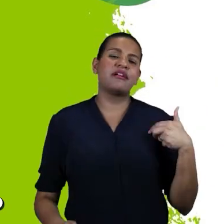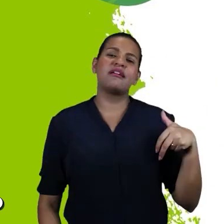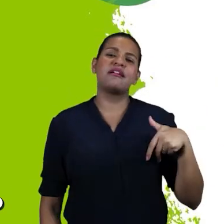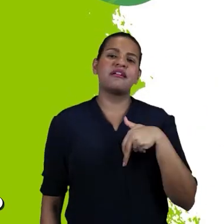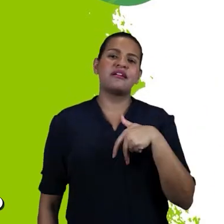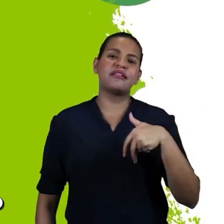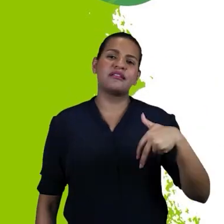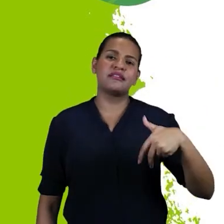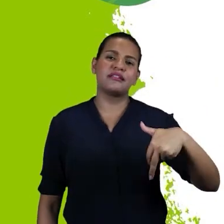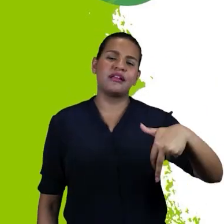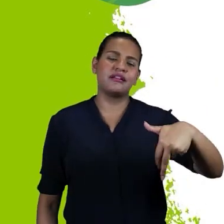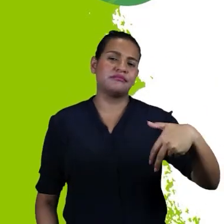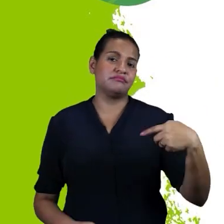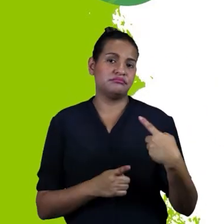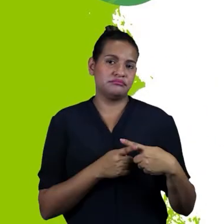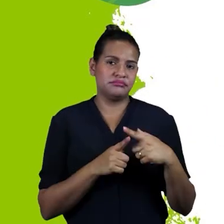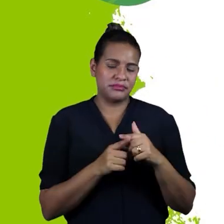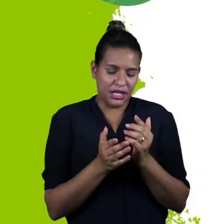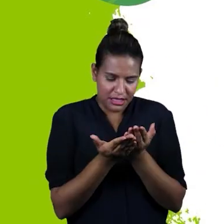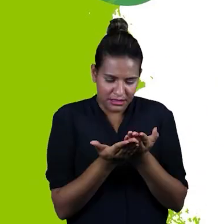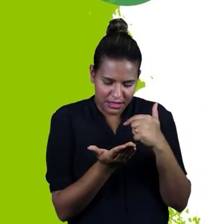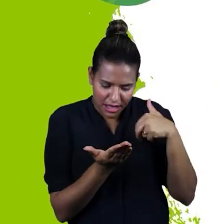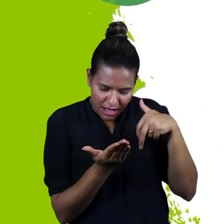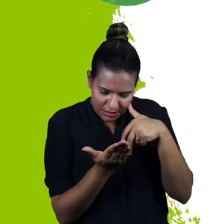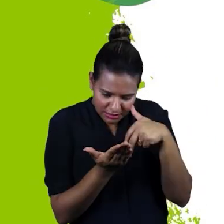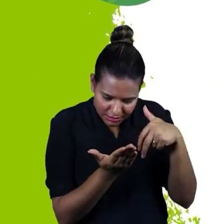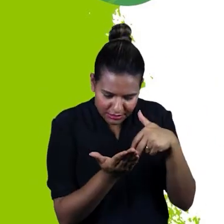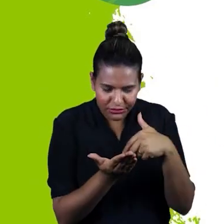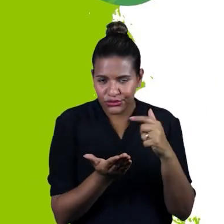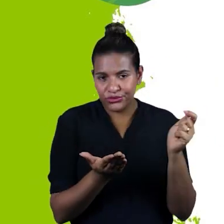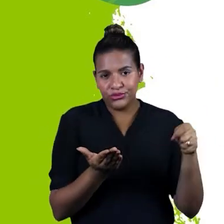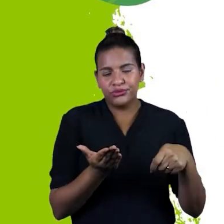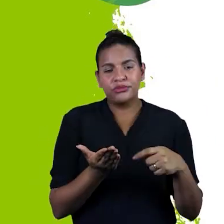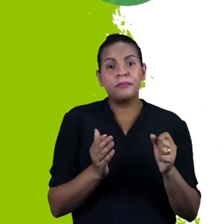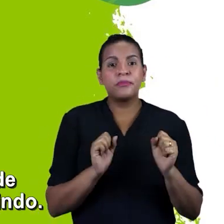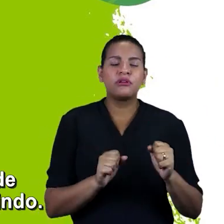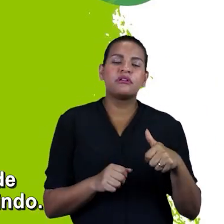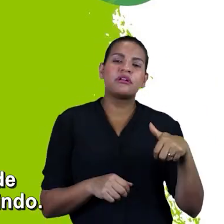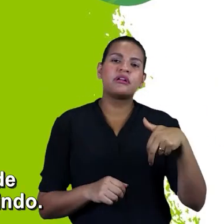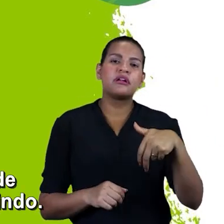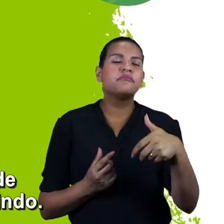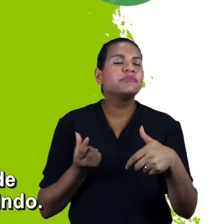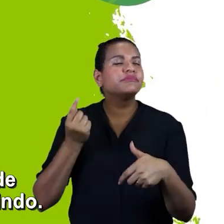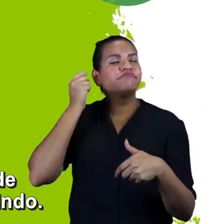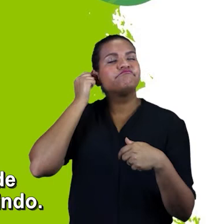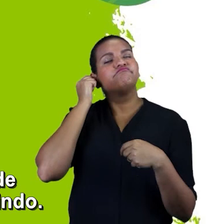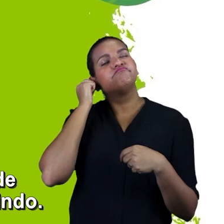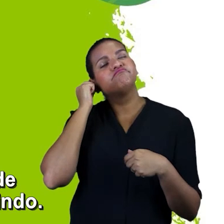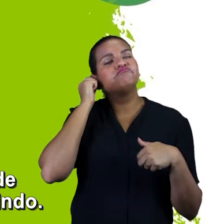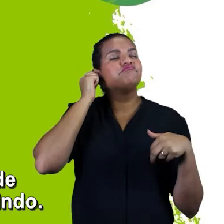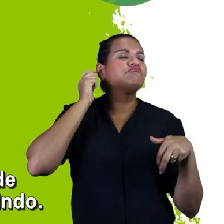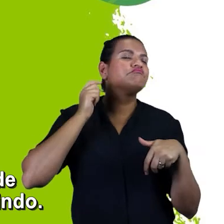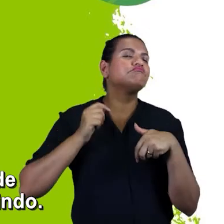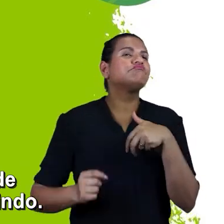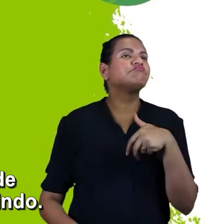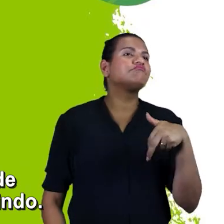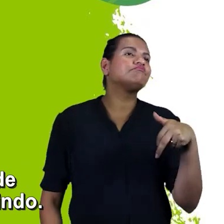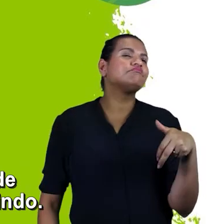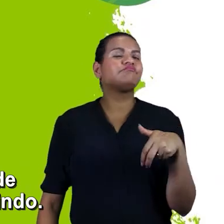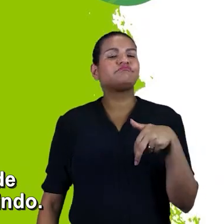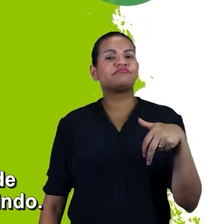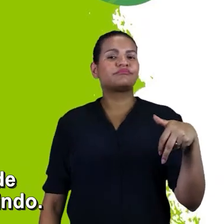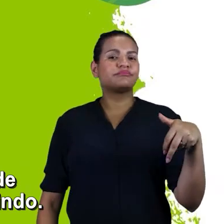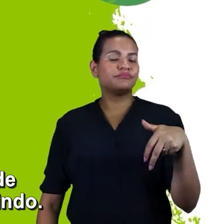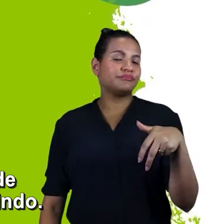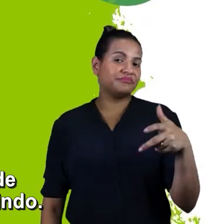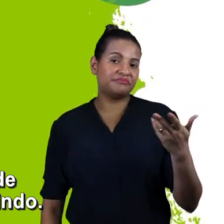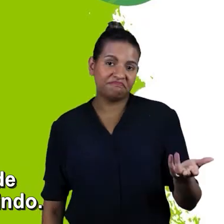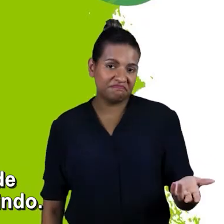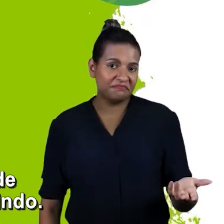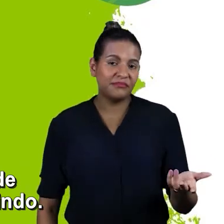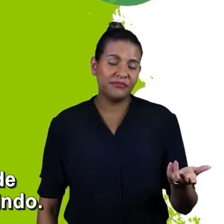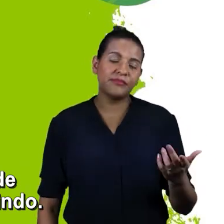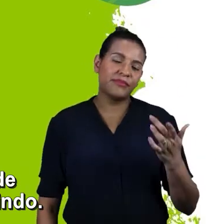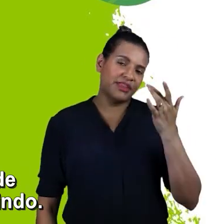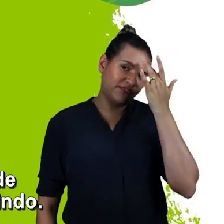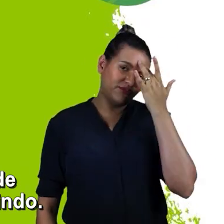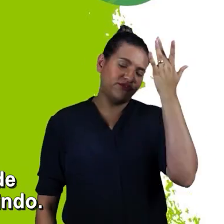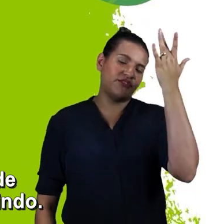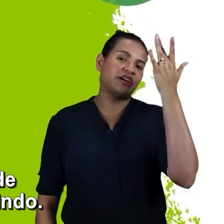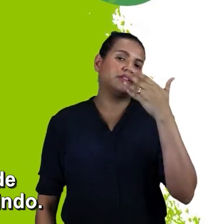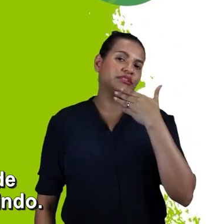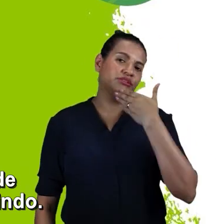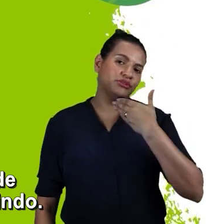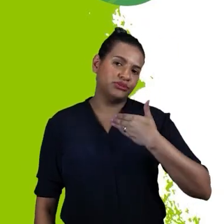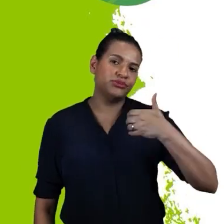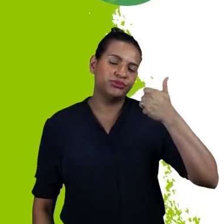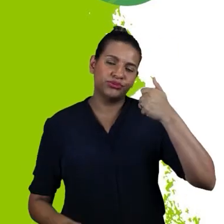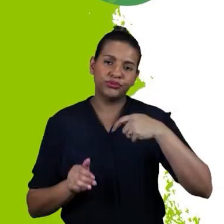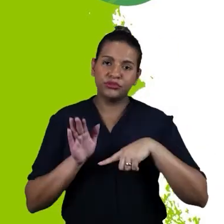estar escutando num fone de ouvido durante a sua caminhada, durante a sua mobilidade, né, indo de um local para o outro,